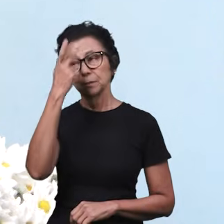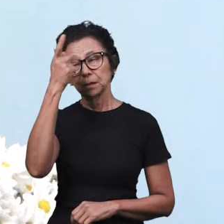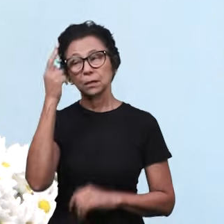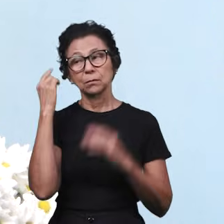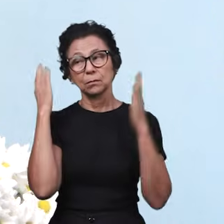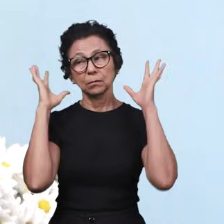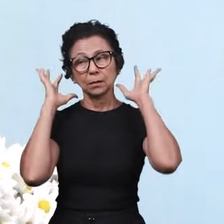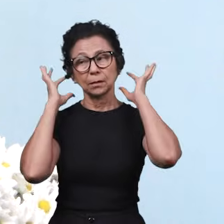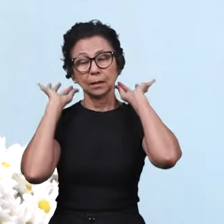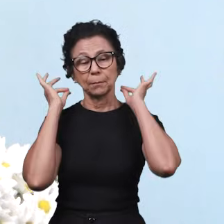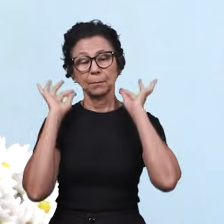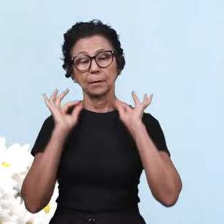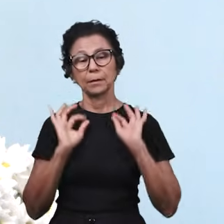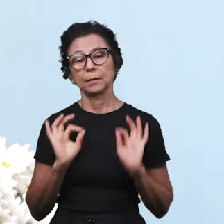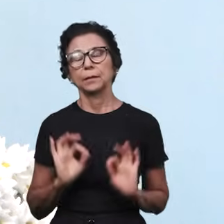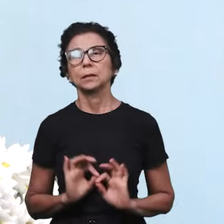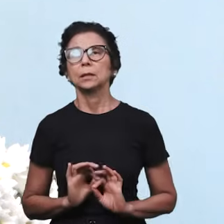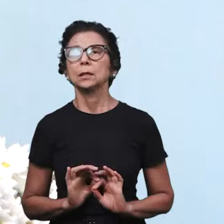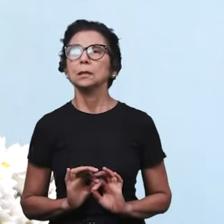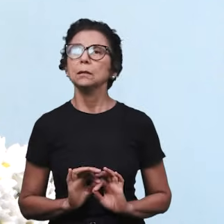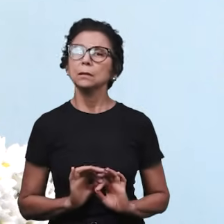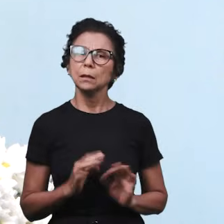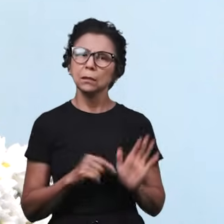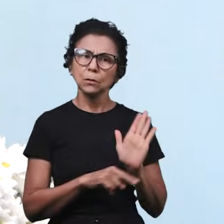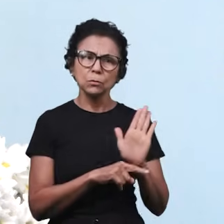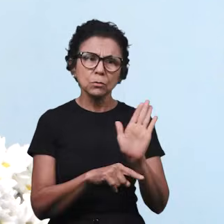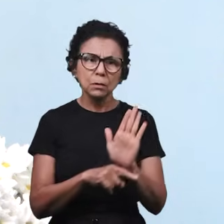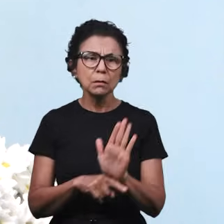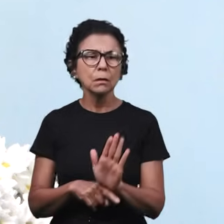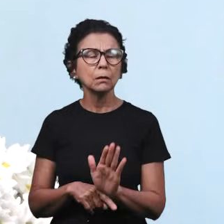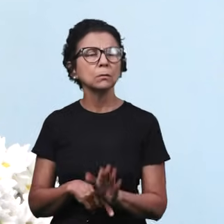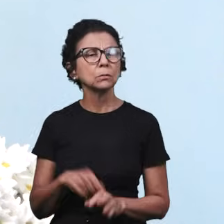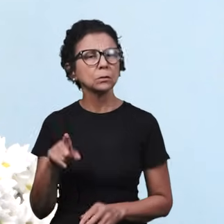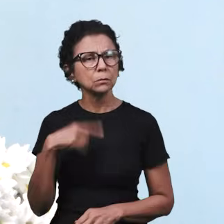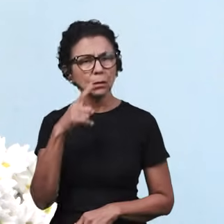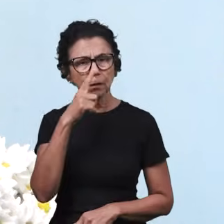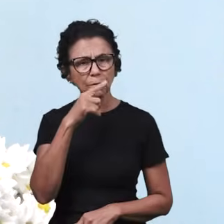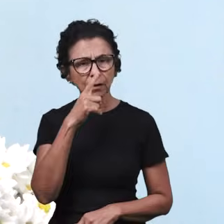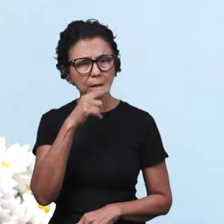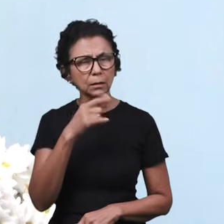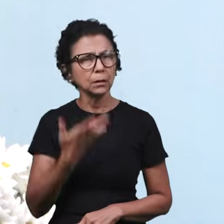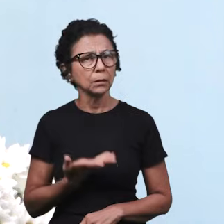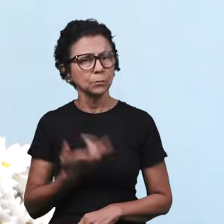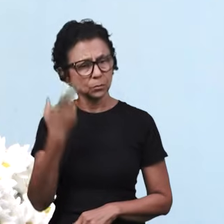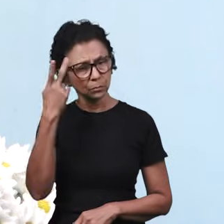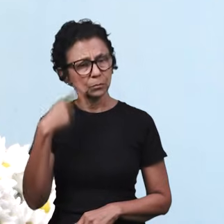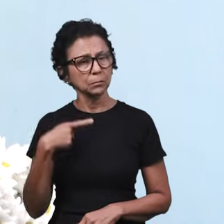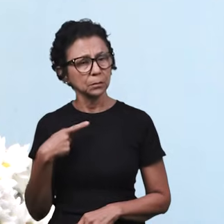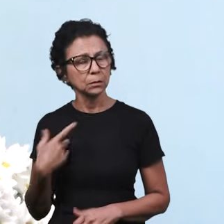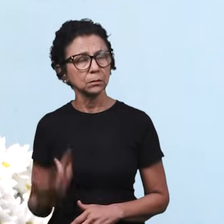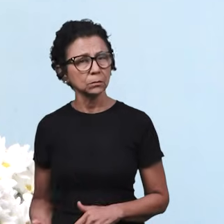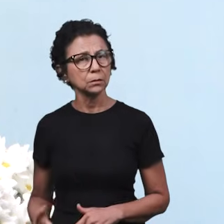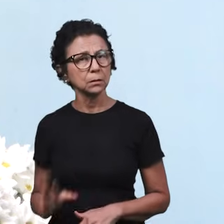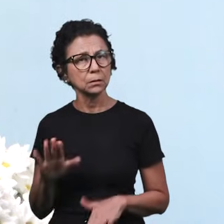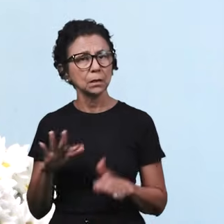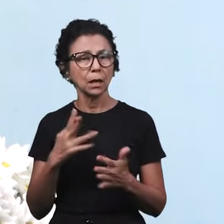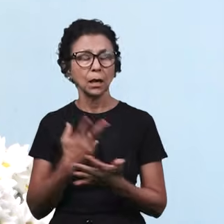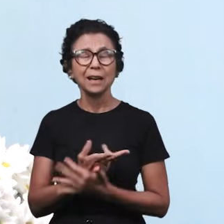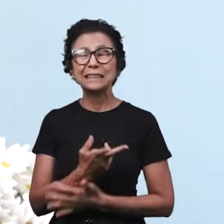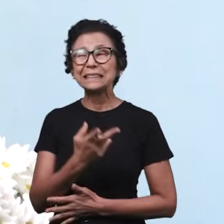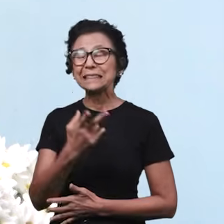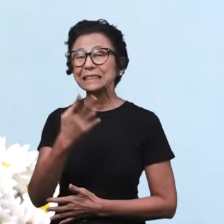assim, sempre lembrando, porque realmente nós somos falhos, nós somos humanos, e aí às vezes acontece, Pri,